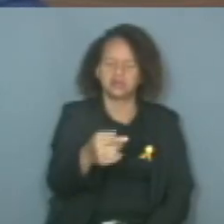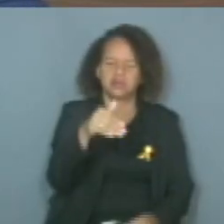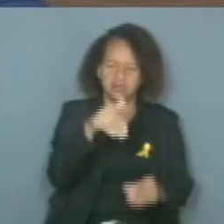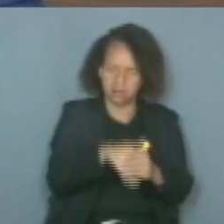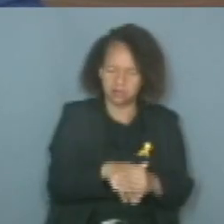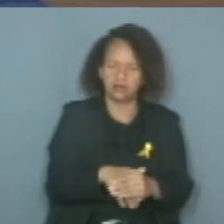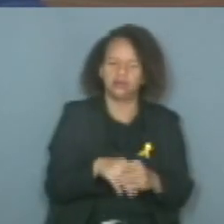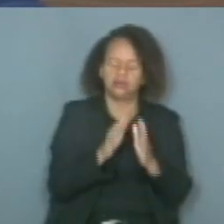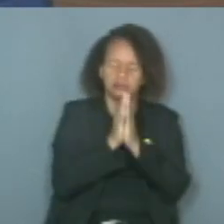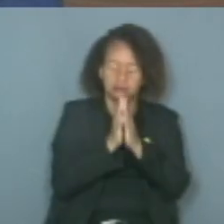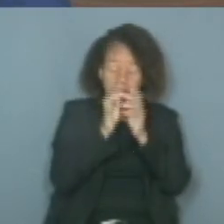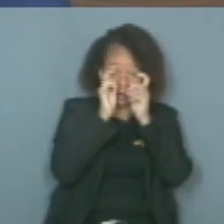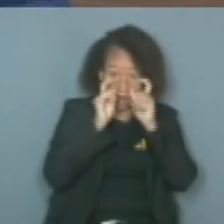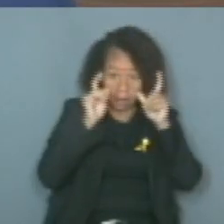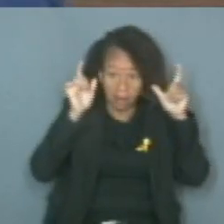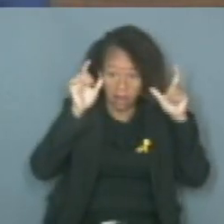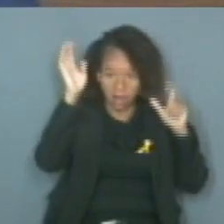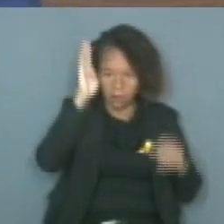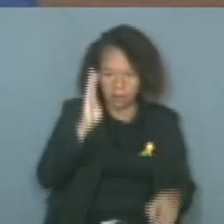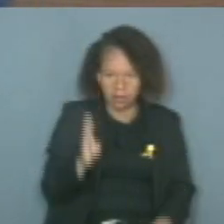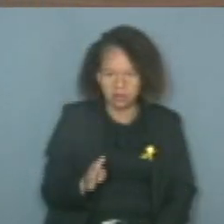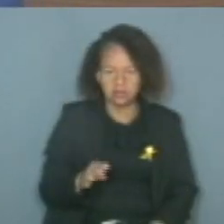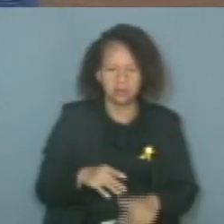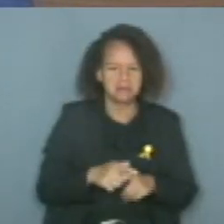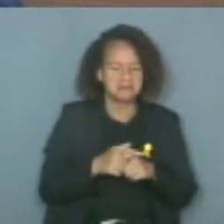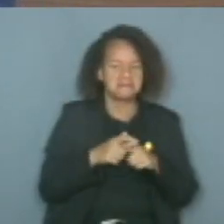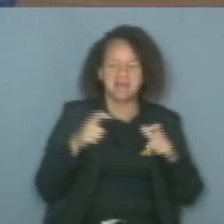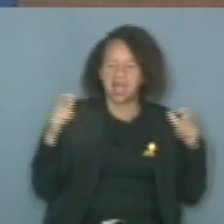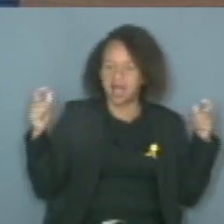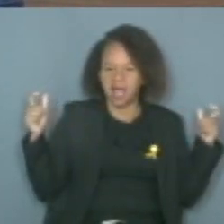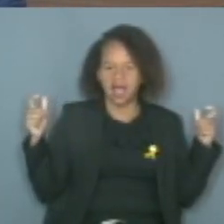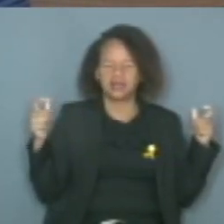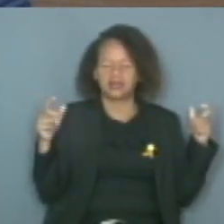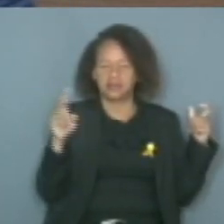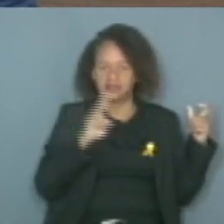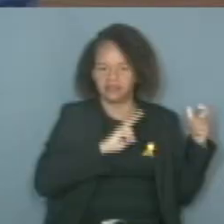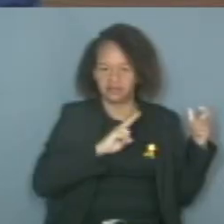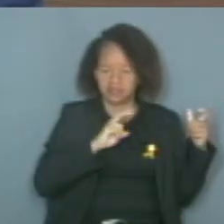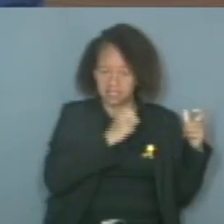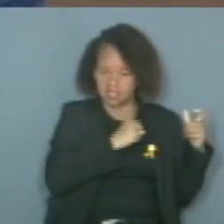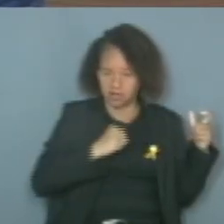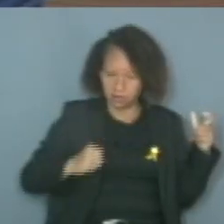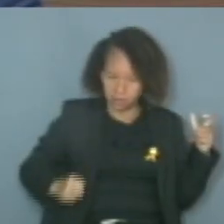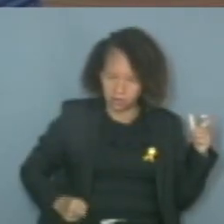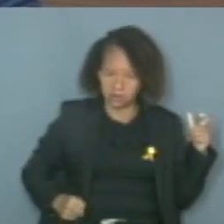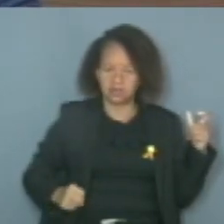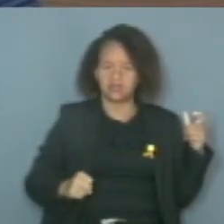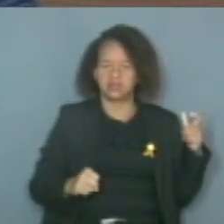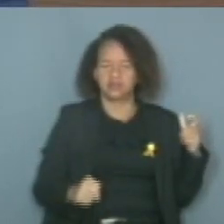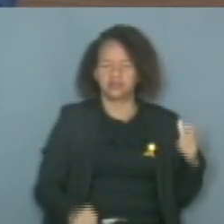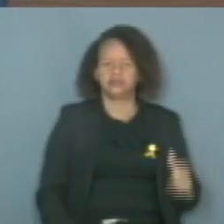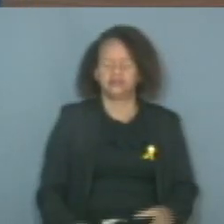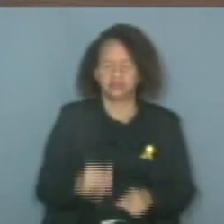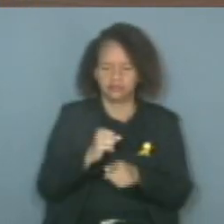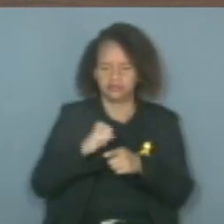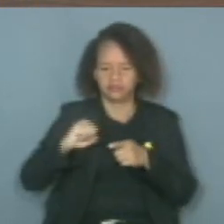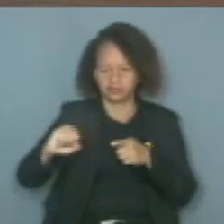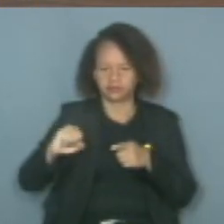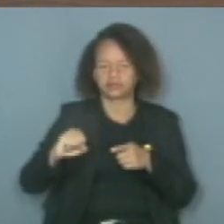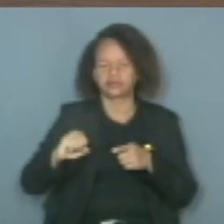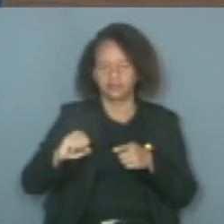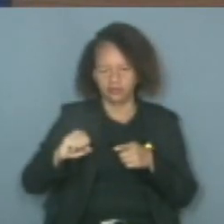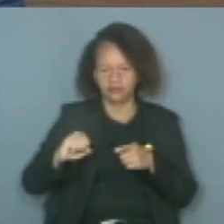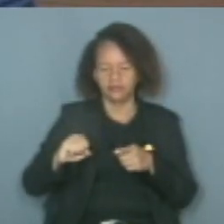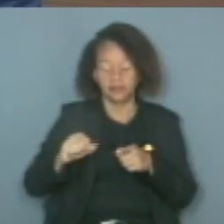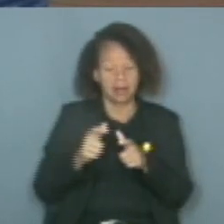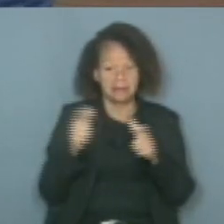Brasil acordou e vai eleger o máximo de senadores que defendem